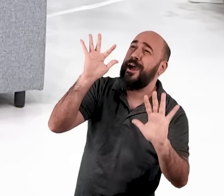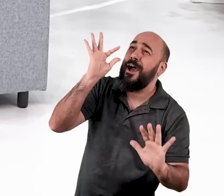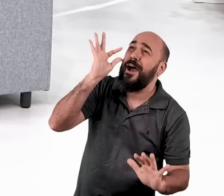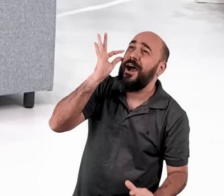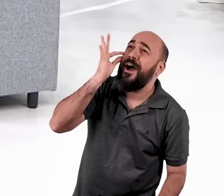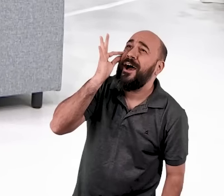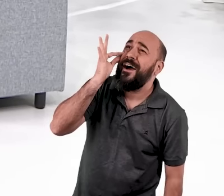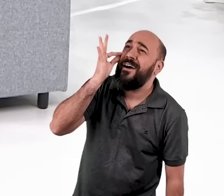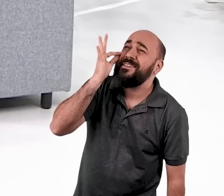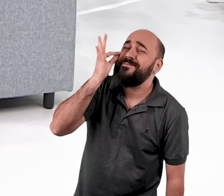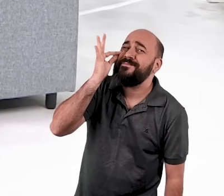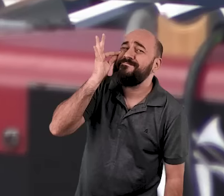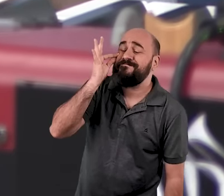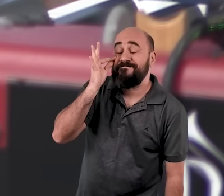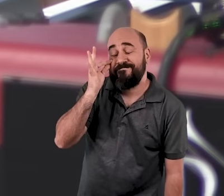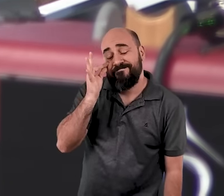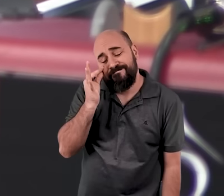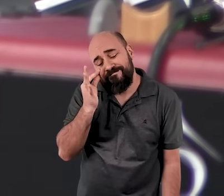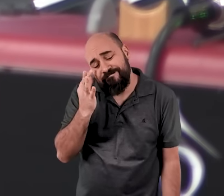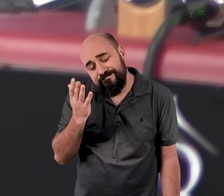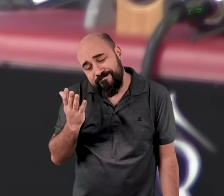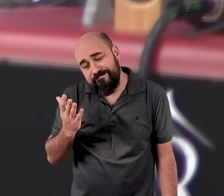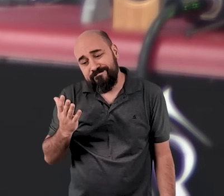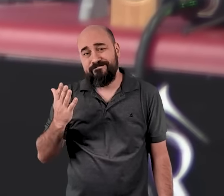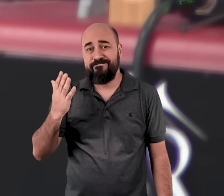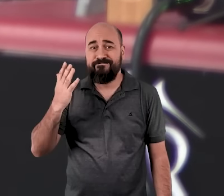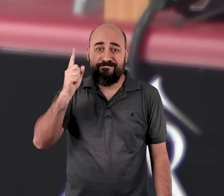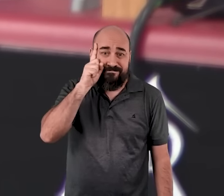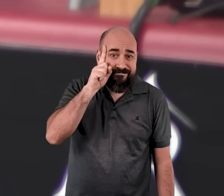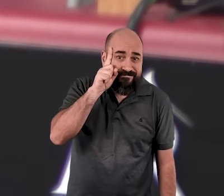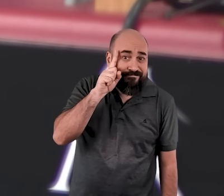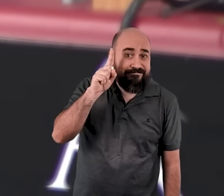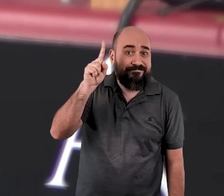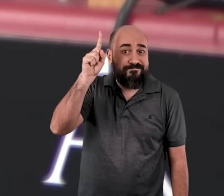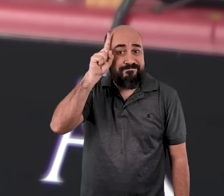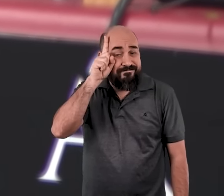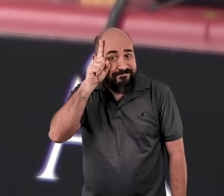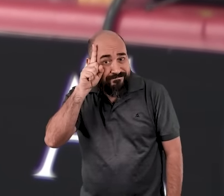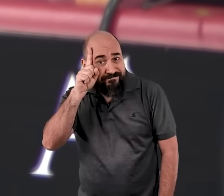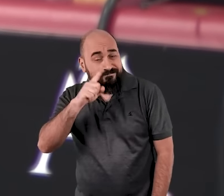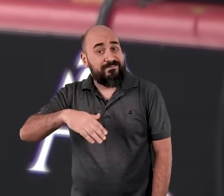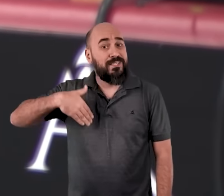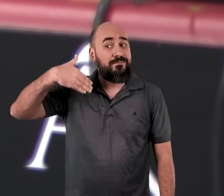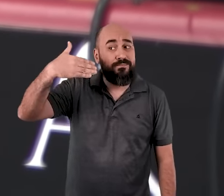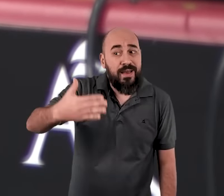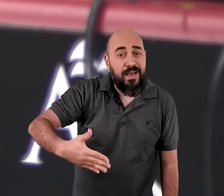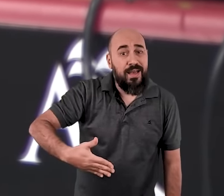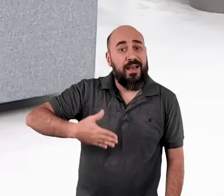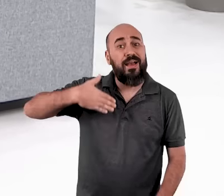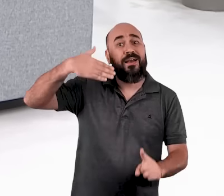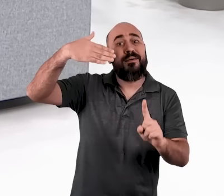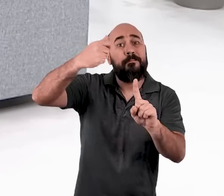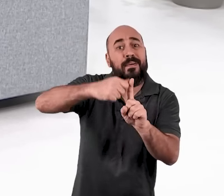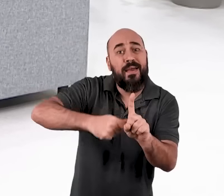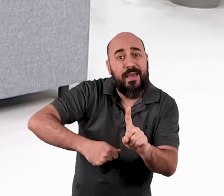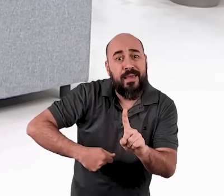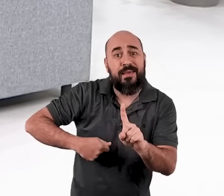luz, mas os dias vão passando, meses,